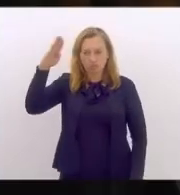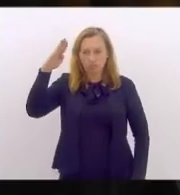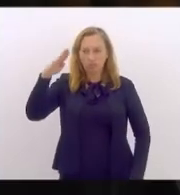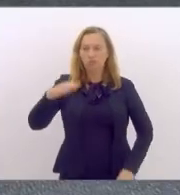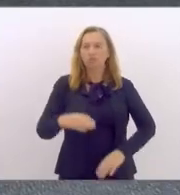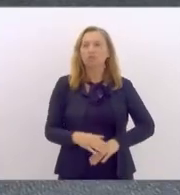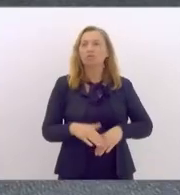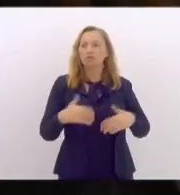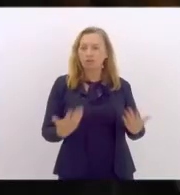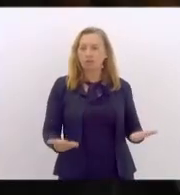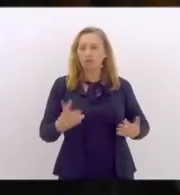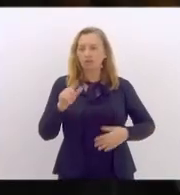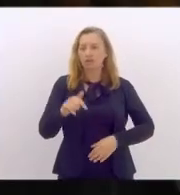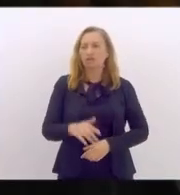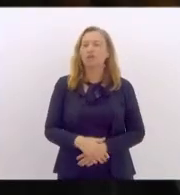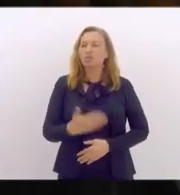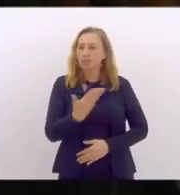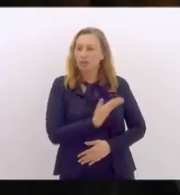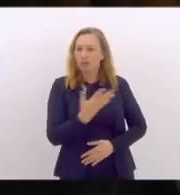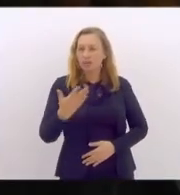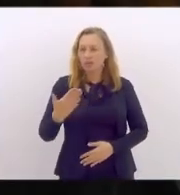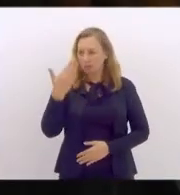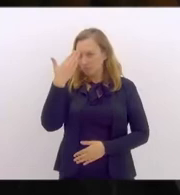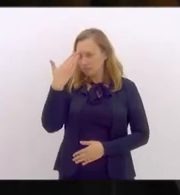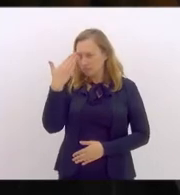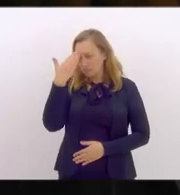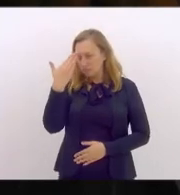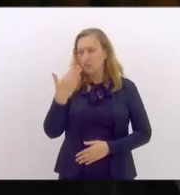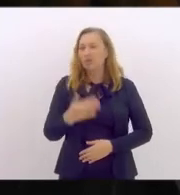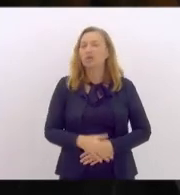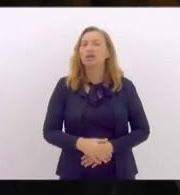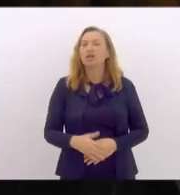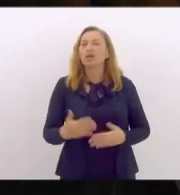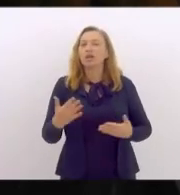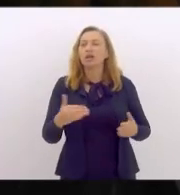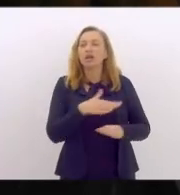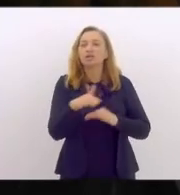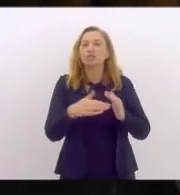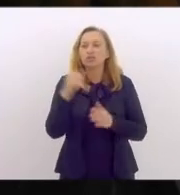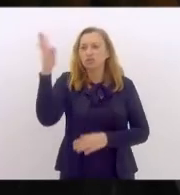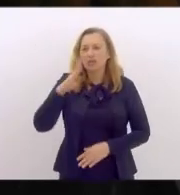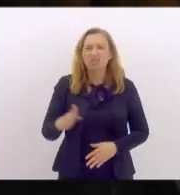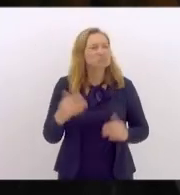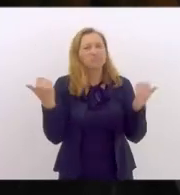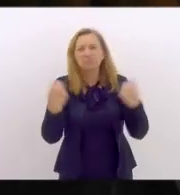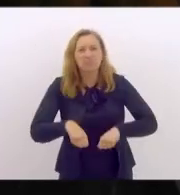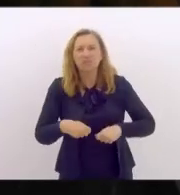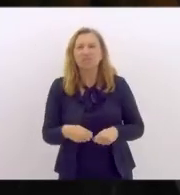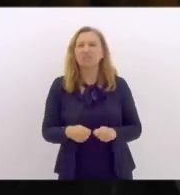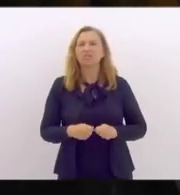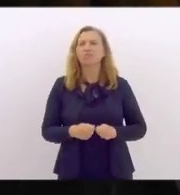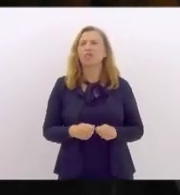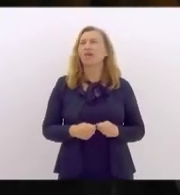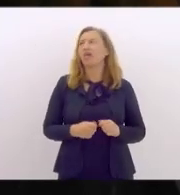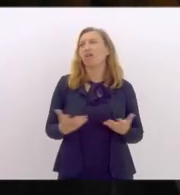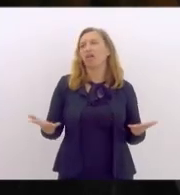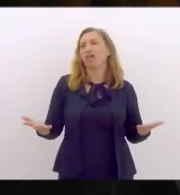era isso olha só então brasileiros e brasileiras não precisamos ficar